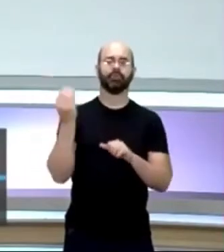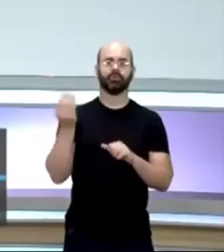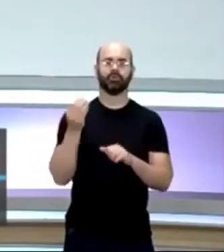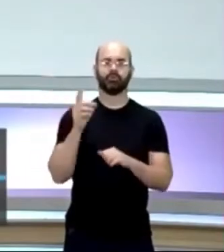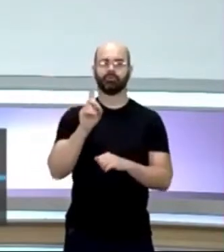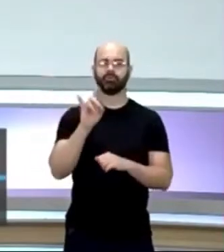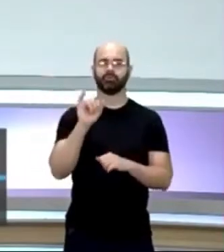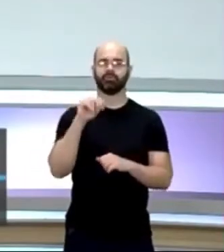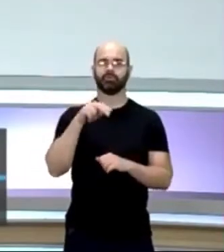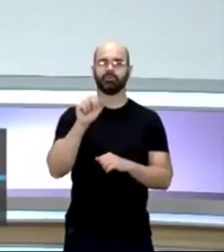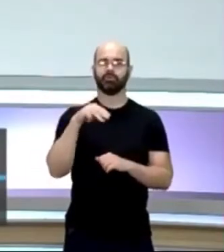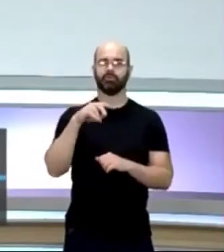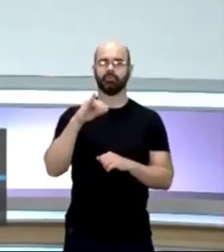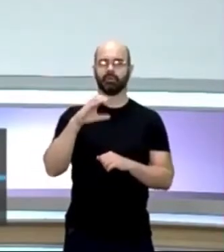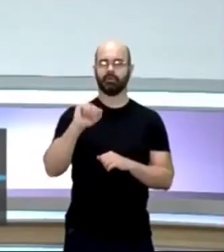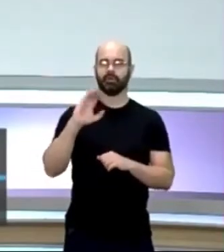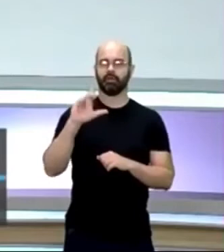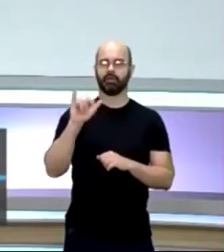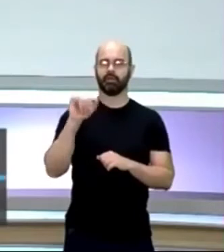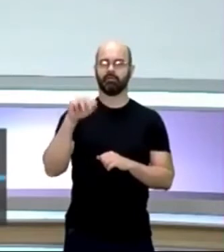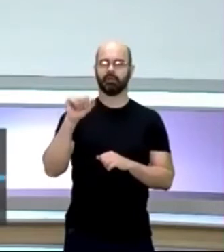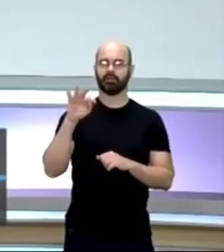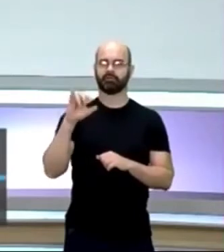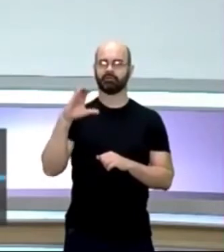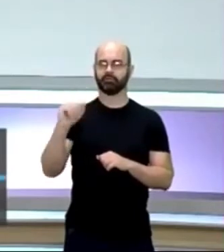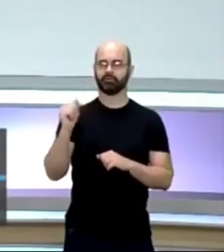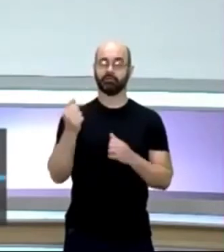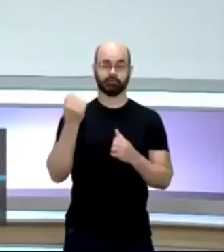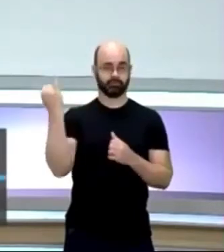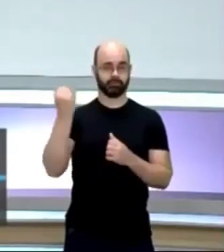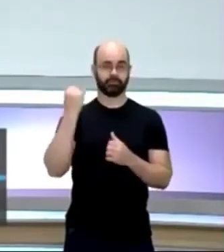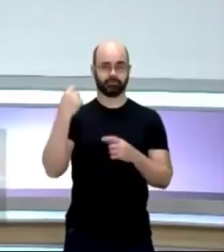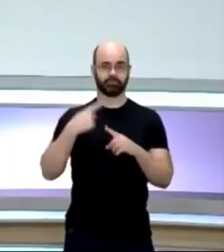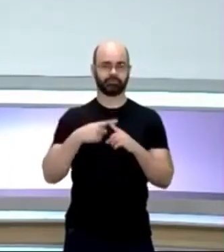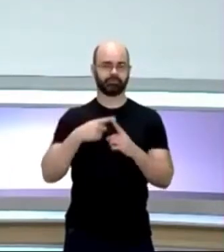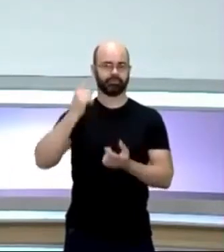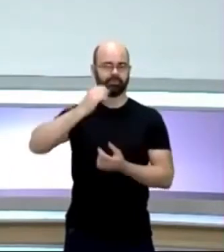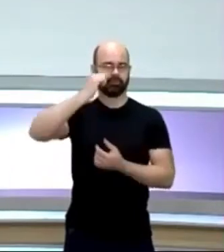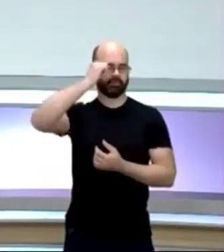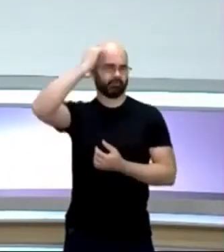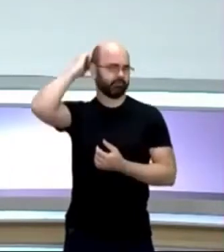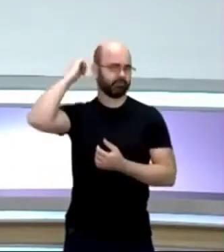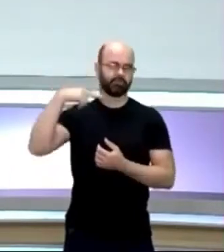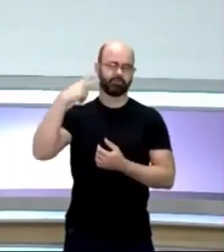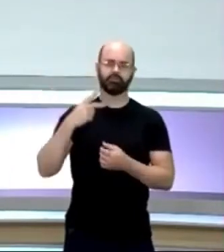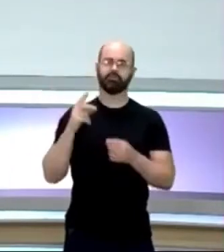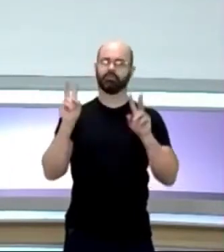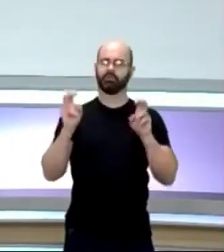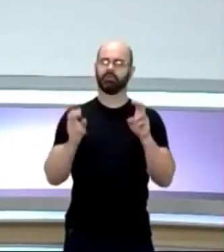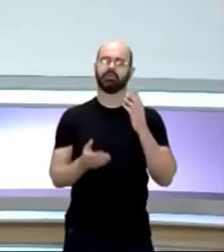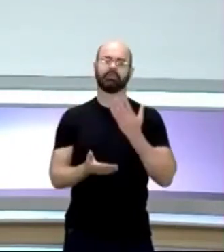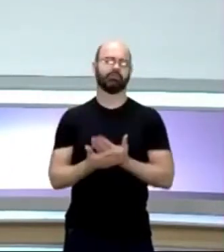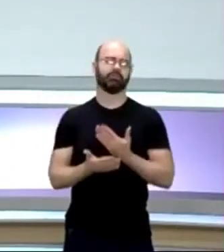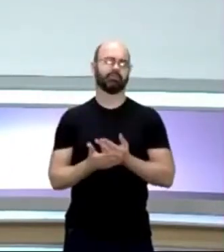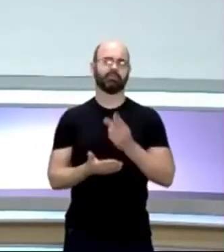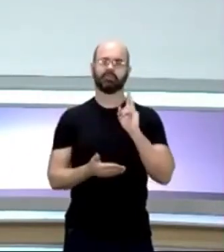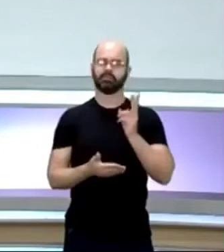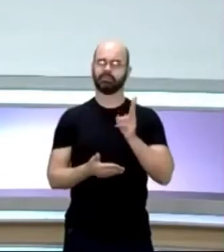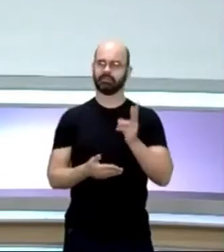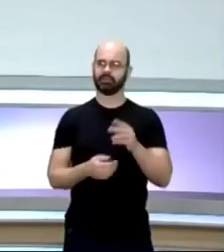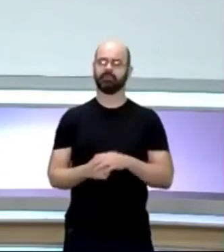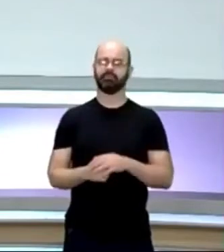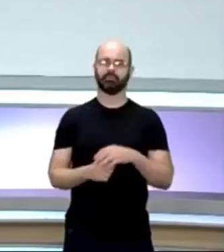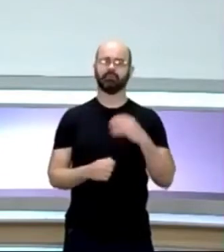abordado, né, nos vestibulares, é abordado também no Enem, então tem que ter esse conhecimento. Ele fala aí dos